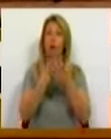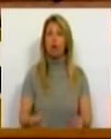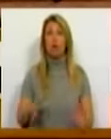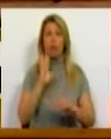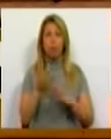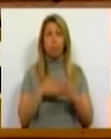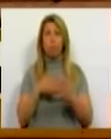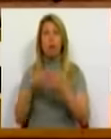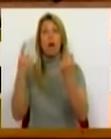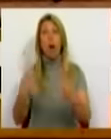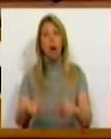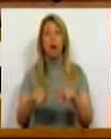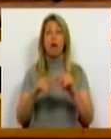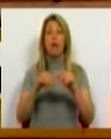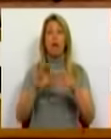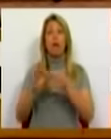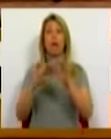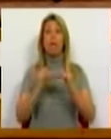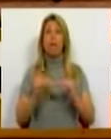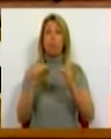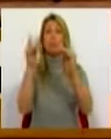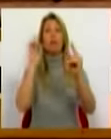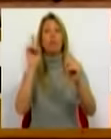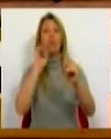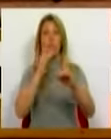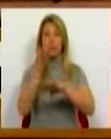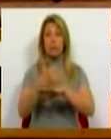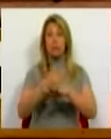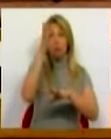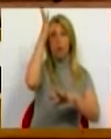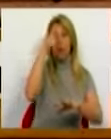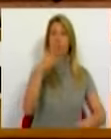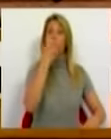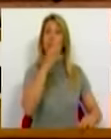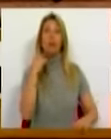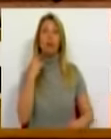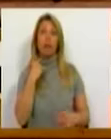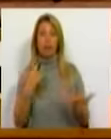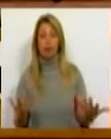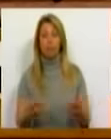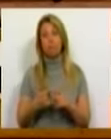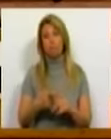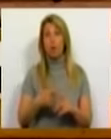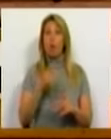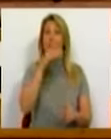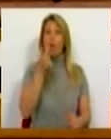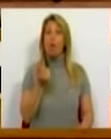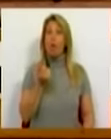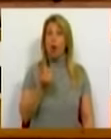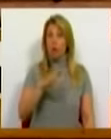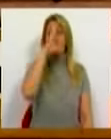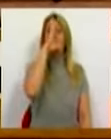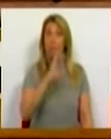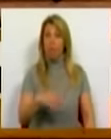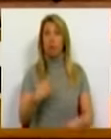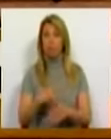na cadeia de valor dos setores da suinicultura e do leite. Saiu o Governo anterior, permaneceu a crise no